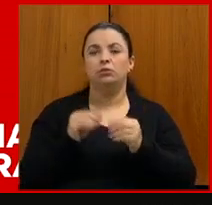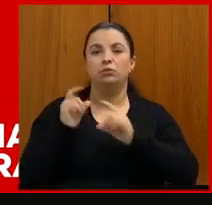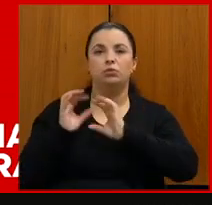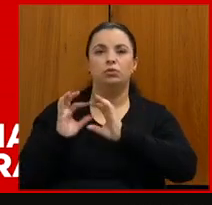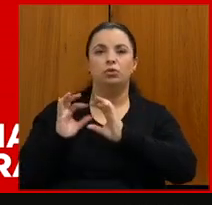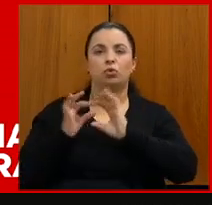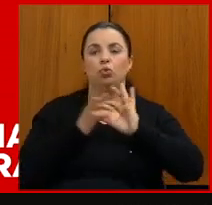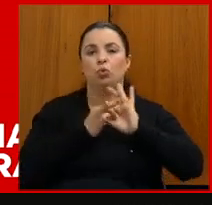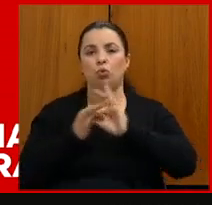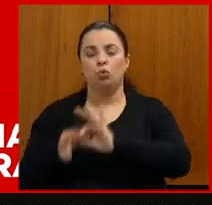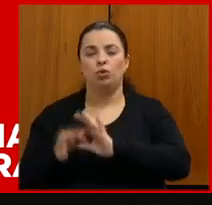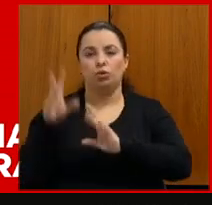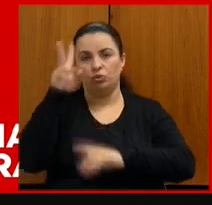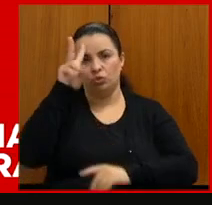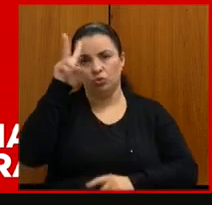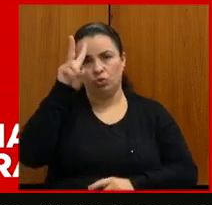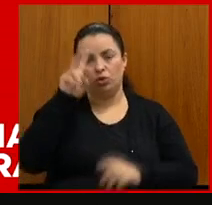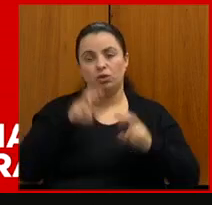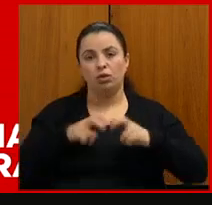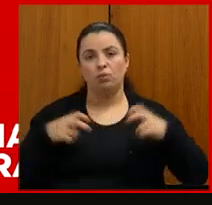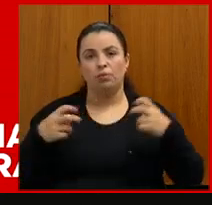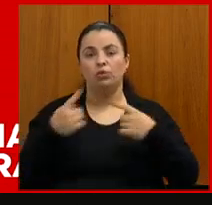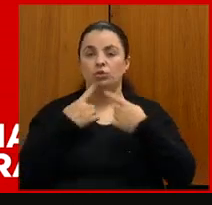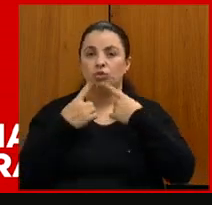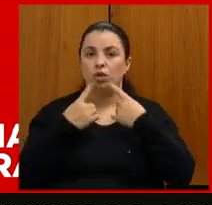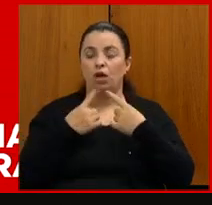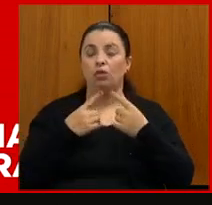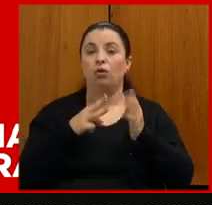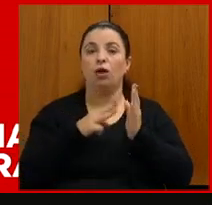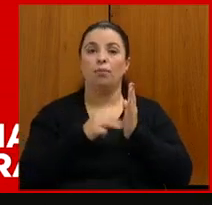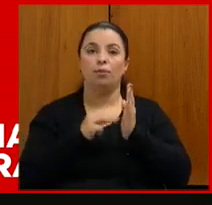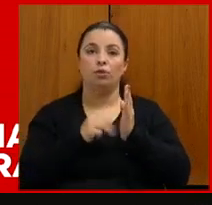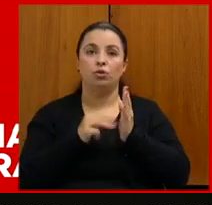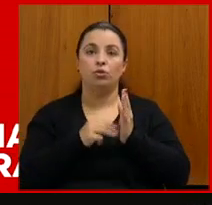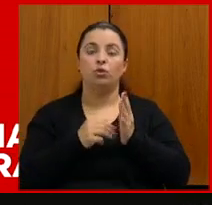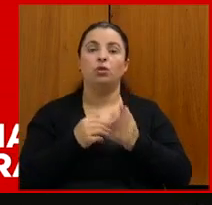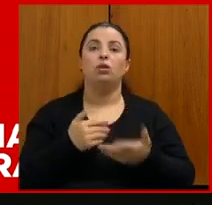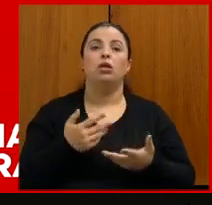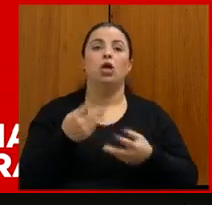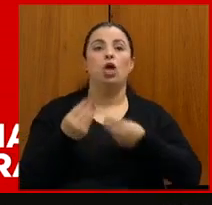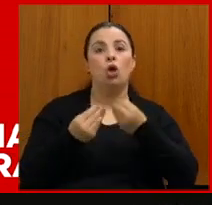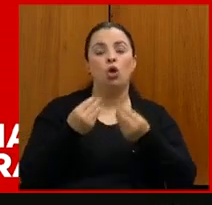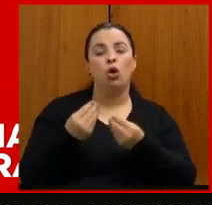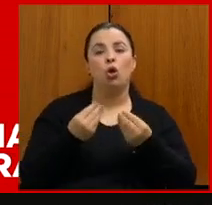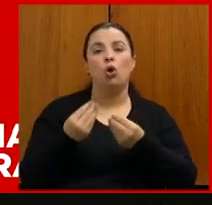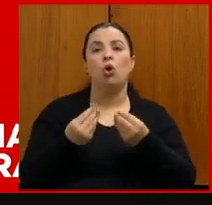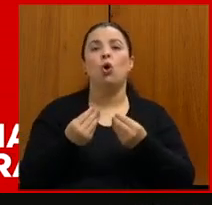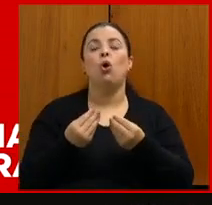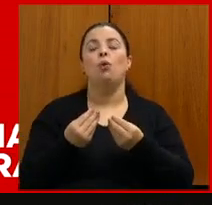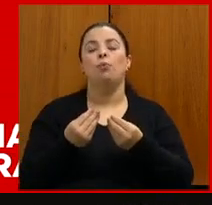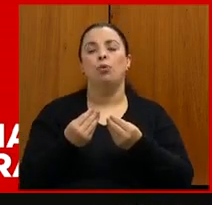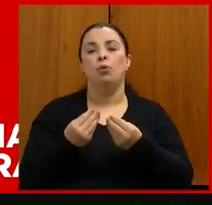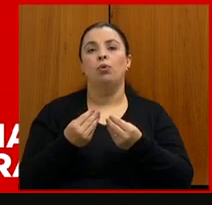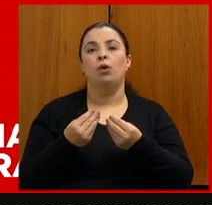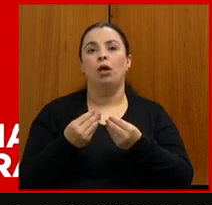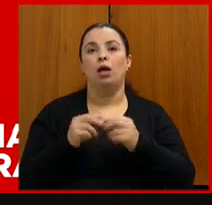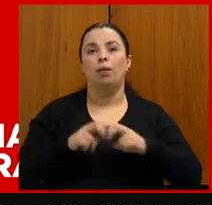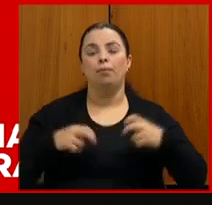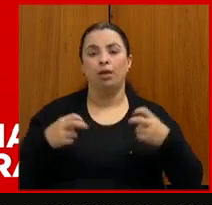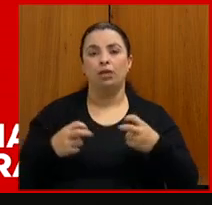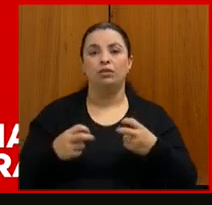da mesa de diálogo e negociação a metodologia e fluxos adotados pela mesa a governança na mesa